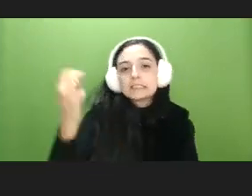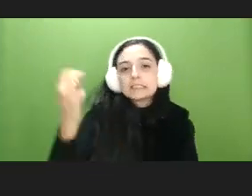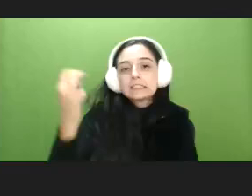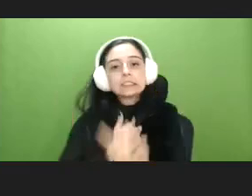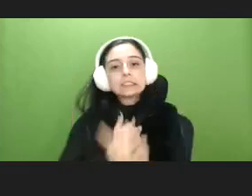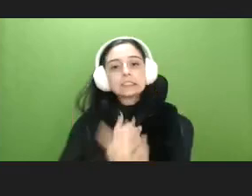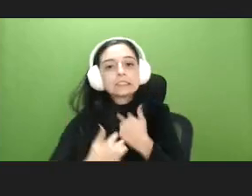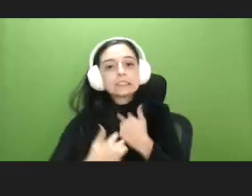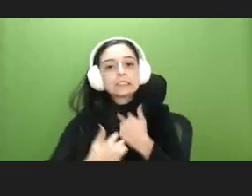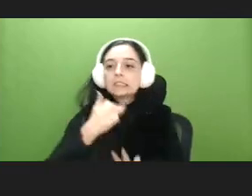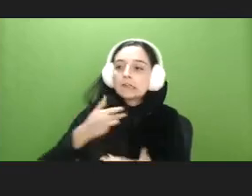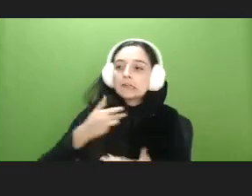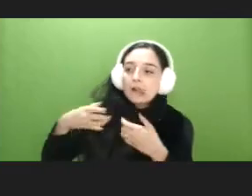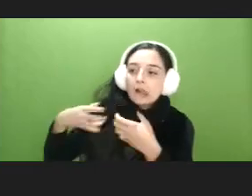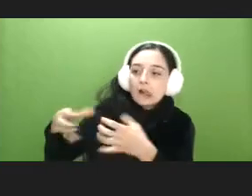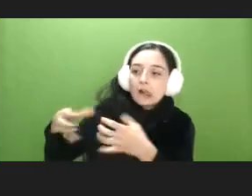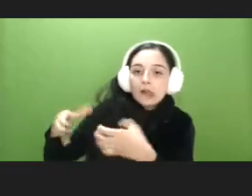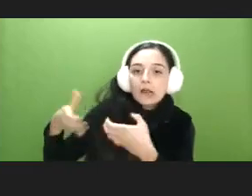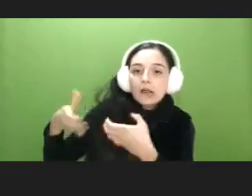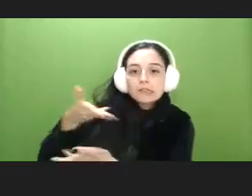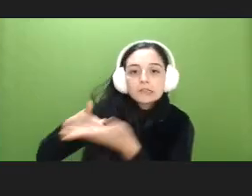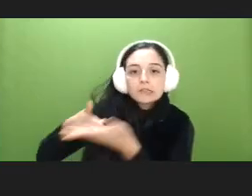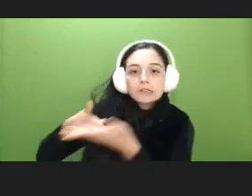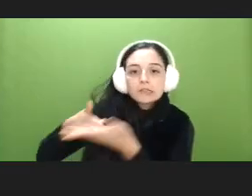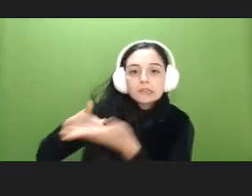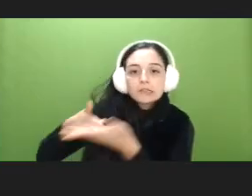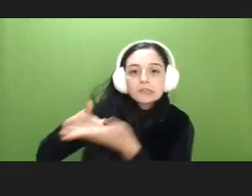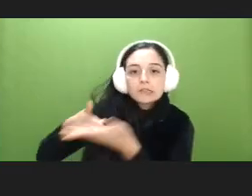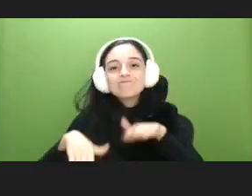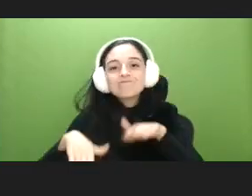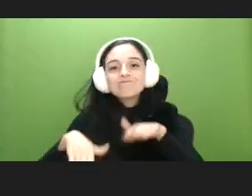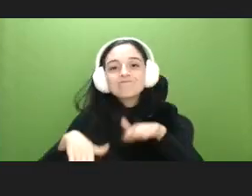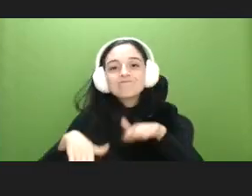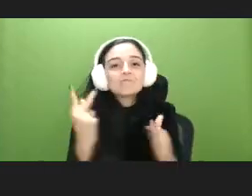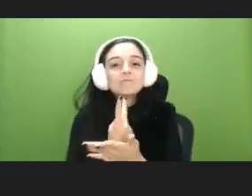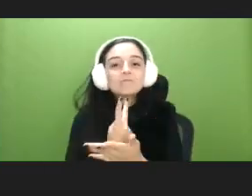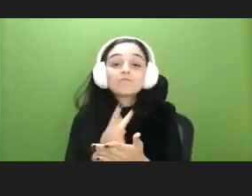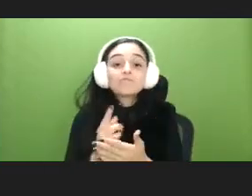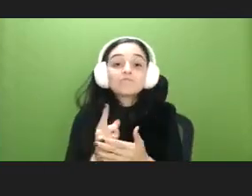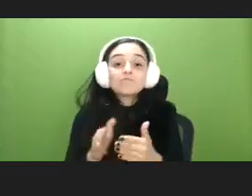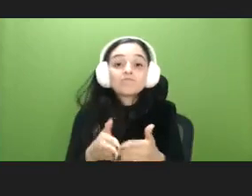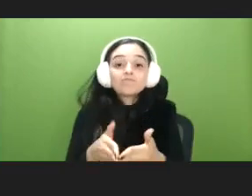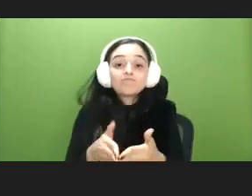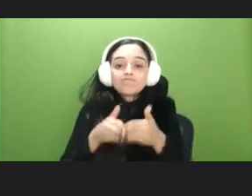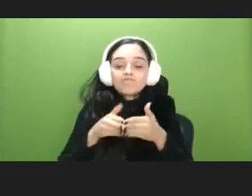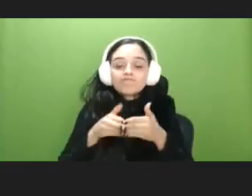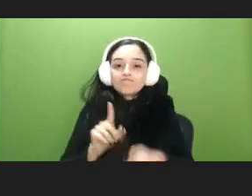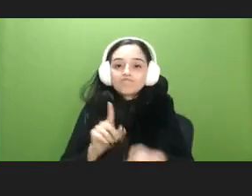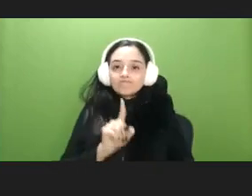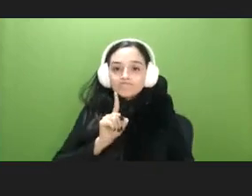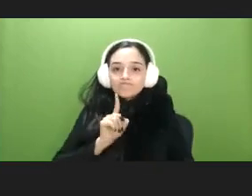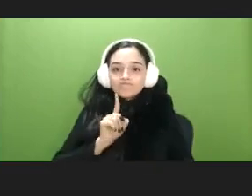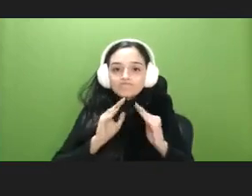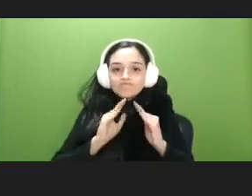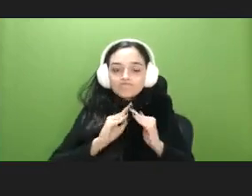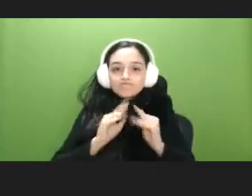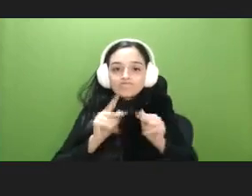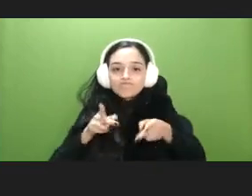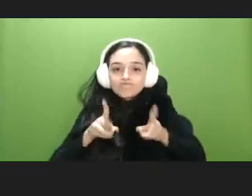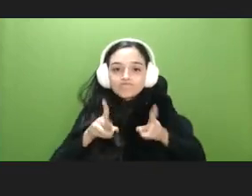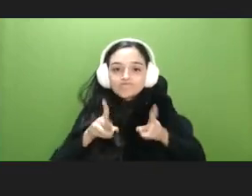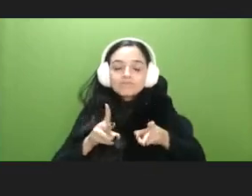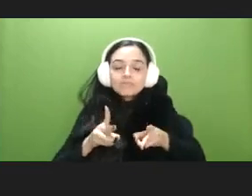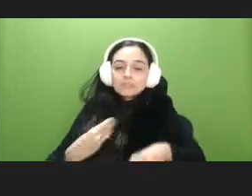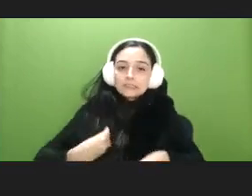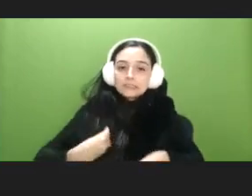outras pessoas, ficando muitas das vezes restritas às suas casas, com uma vida limitada,